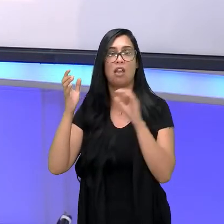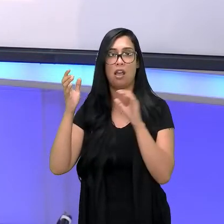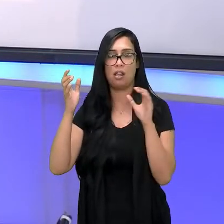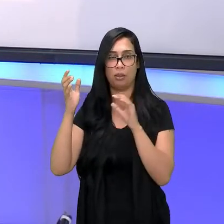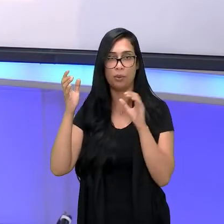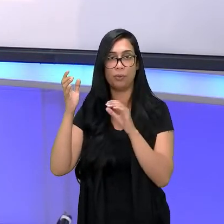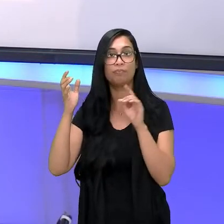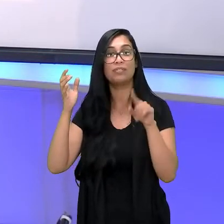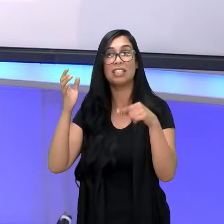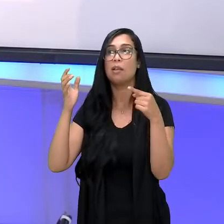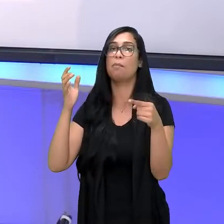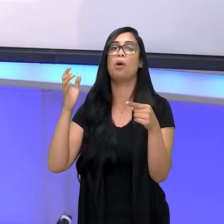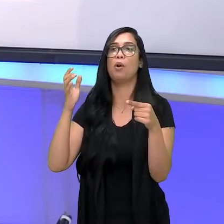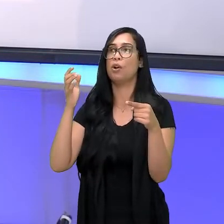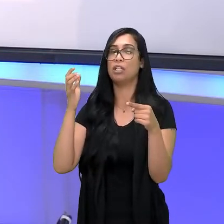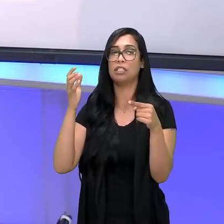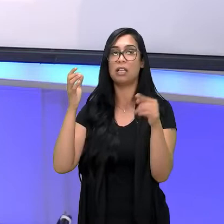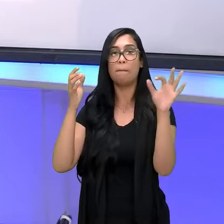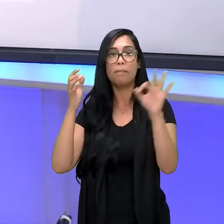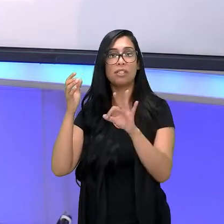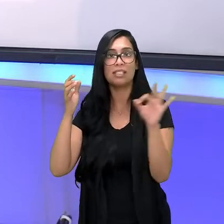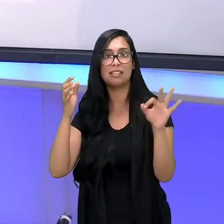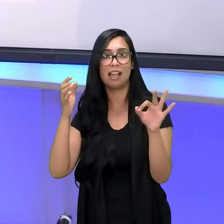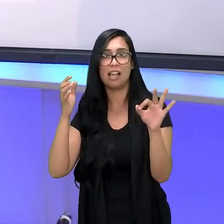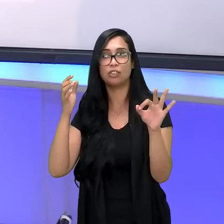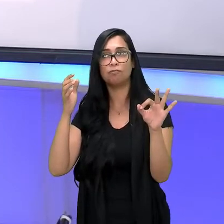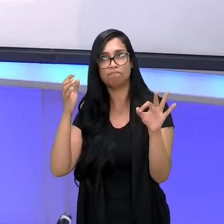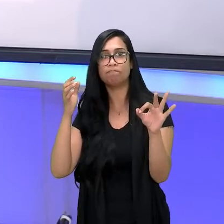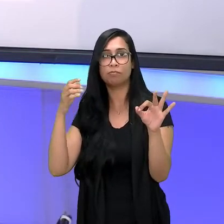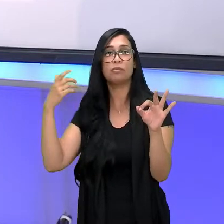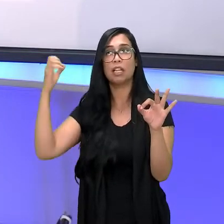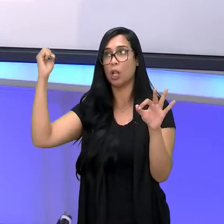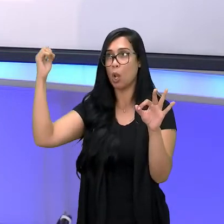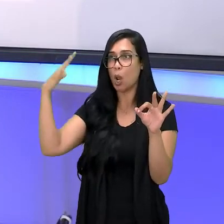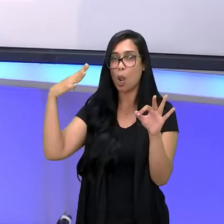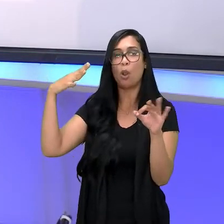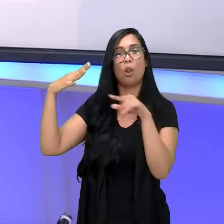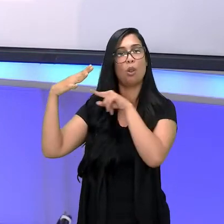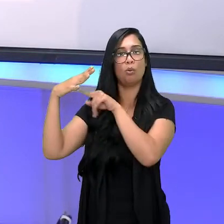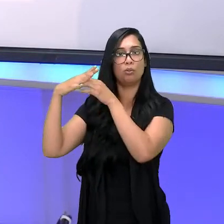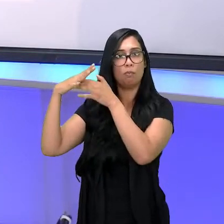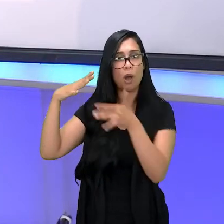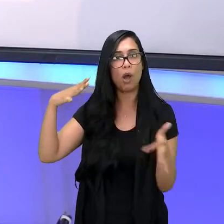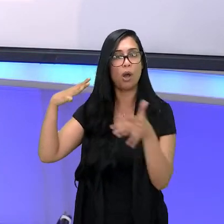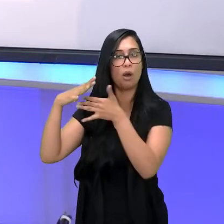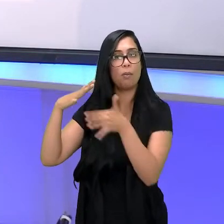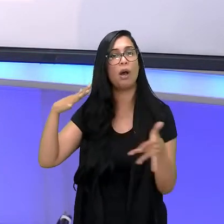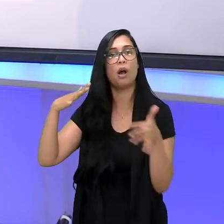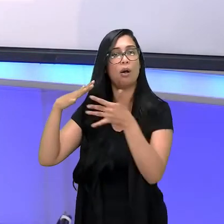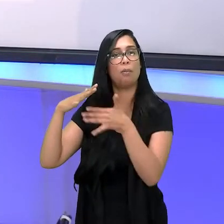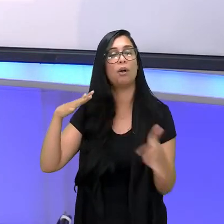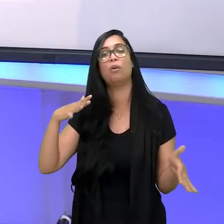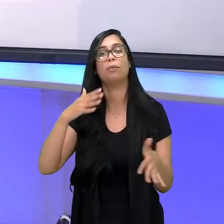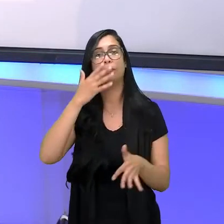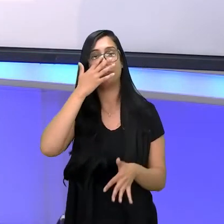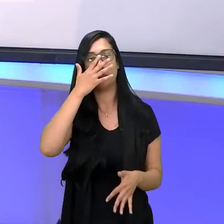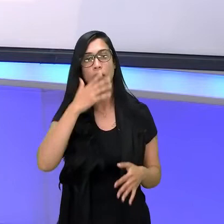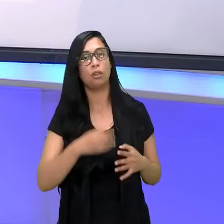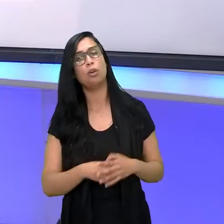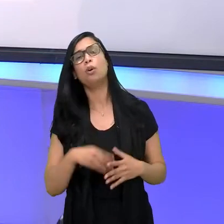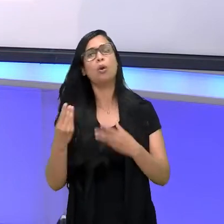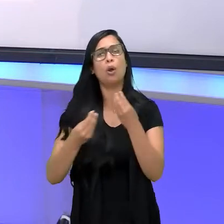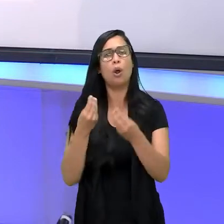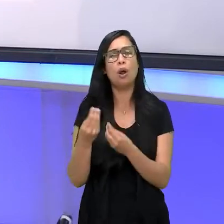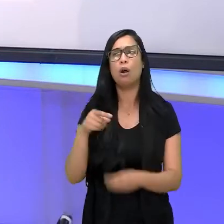dizer que a eficiência dessa lâmpada incandescente é de apenas 5%. Então será que a gente pode dar um jeito de parar de usar,